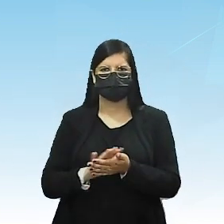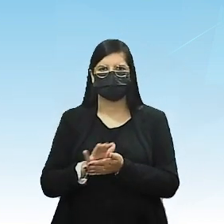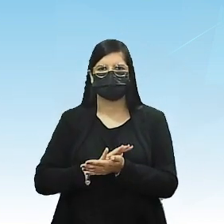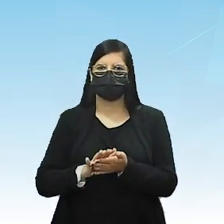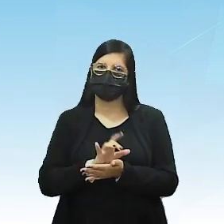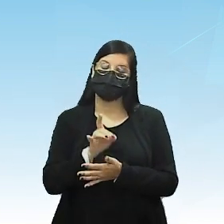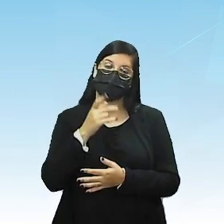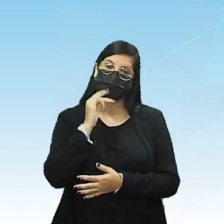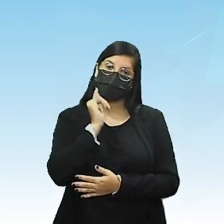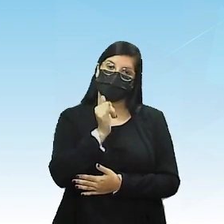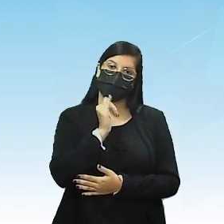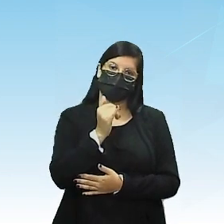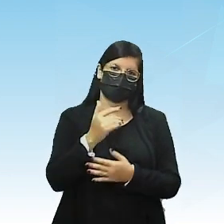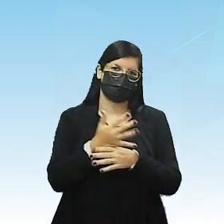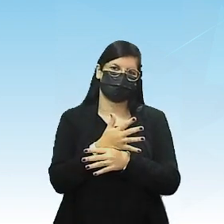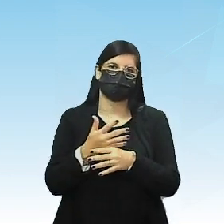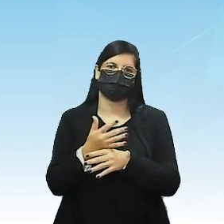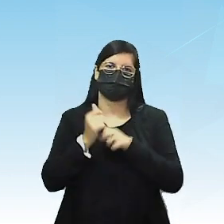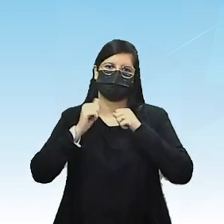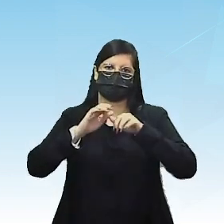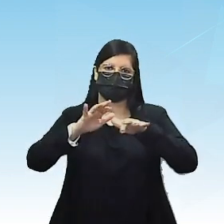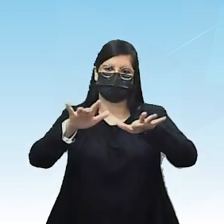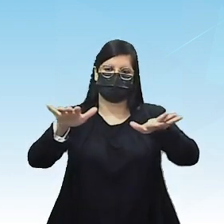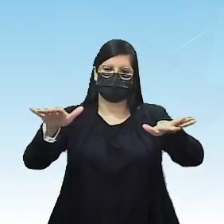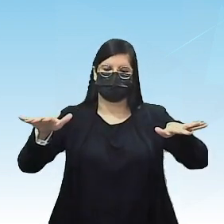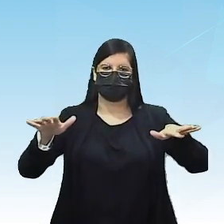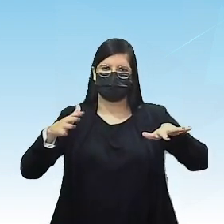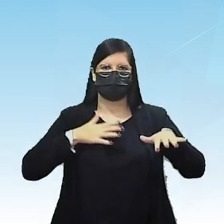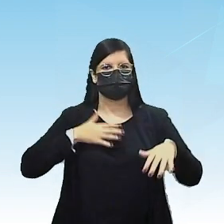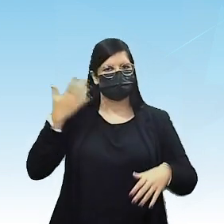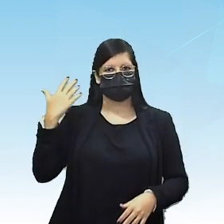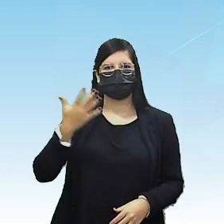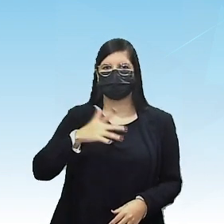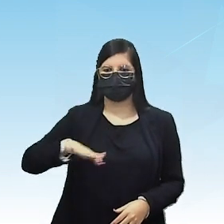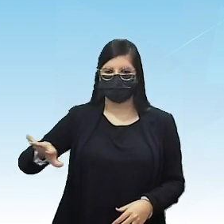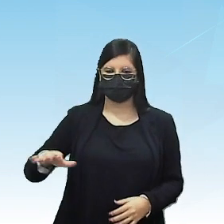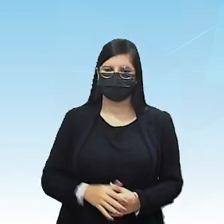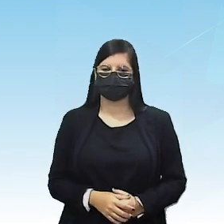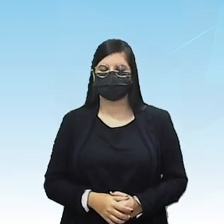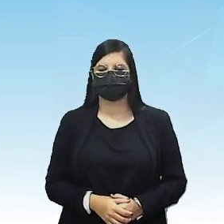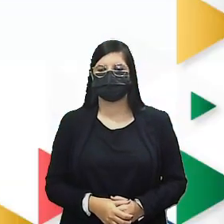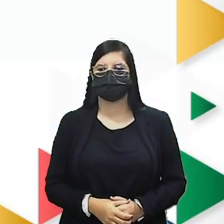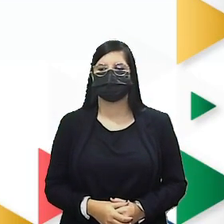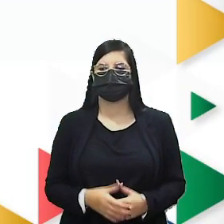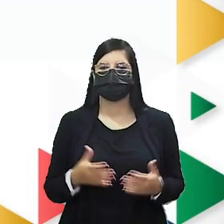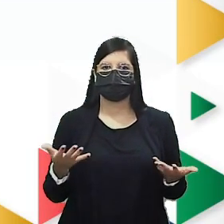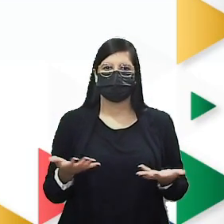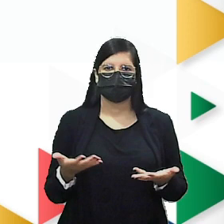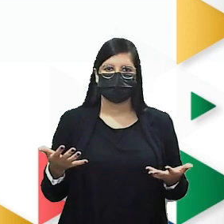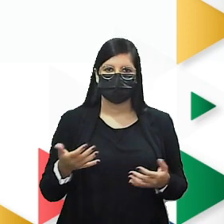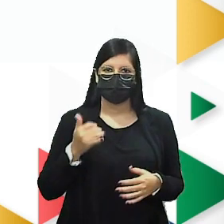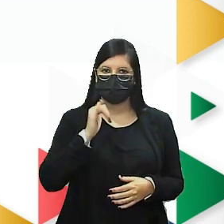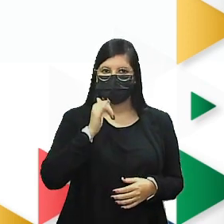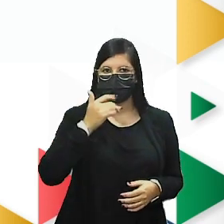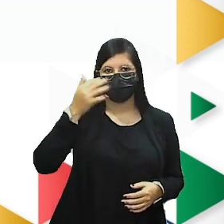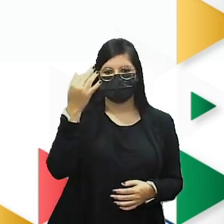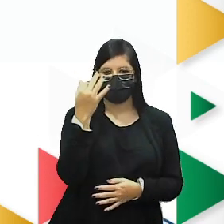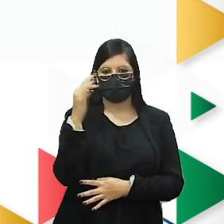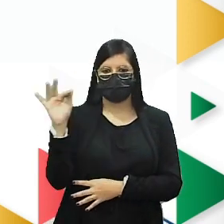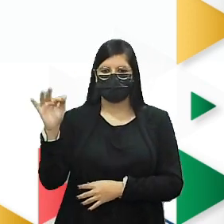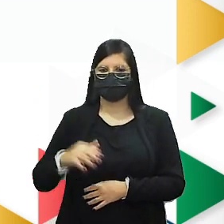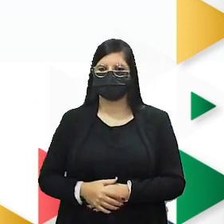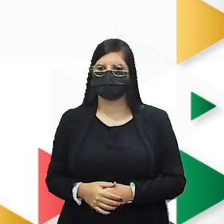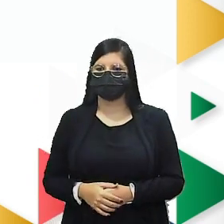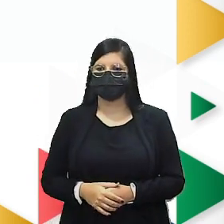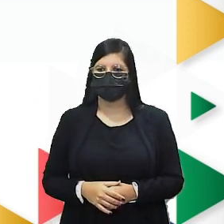lenda urbana que permeou ali a minha infância, né? Agora a gente vai falar um pouquinho das lendas, né, folclóricas,